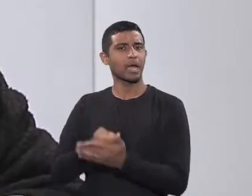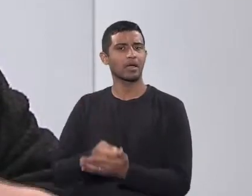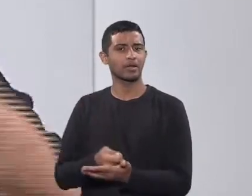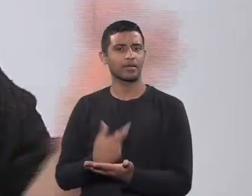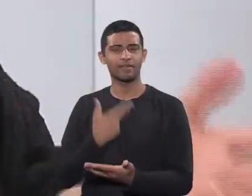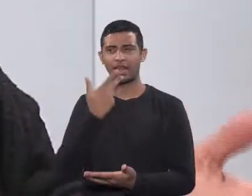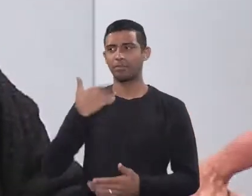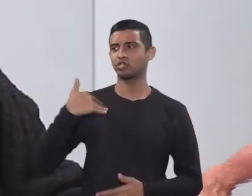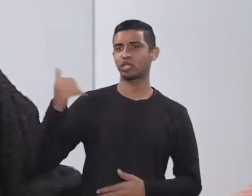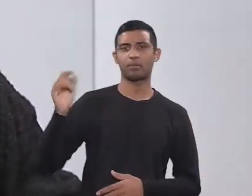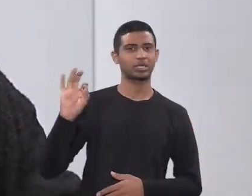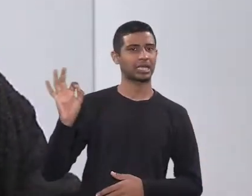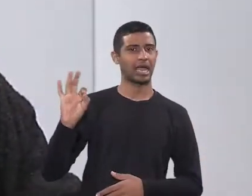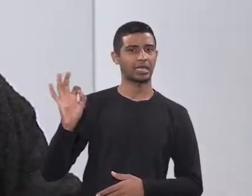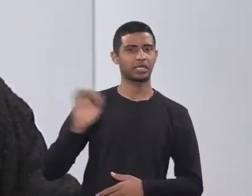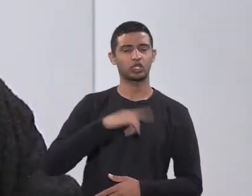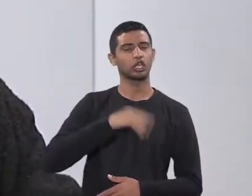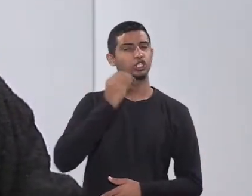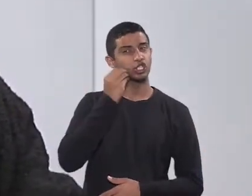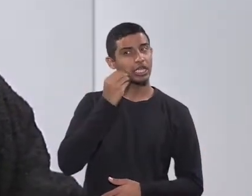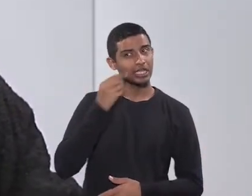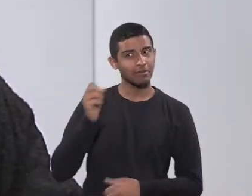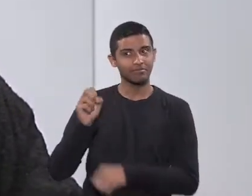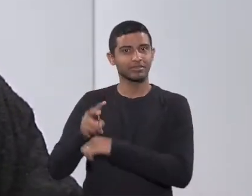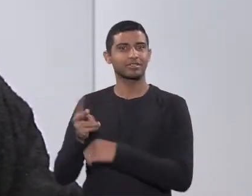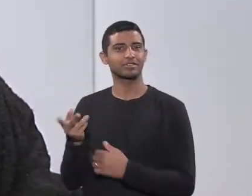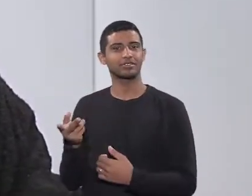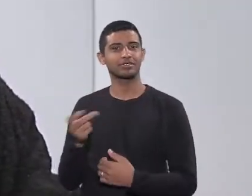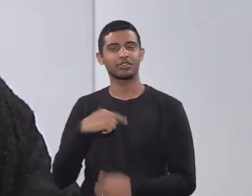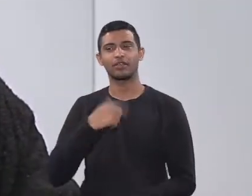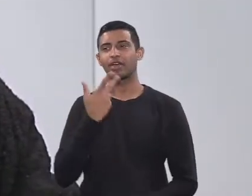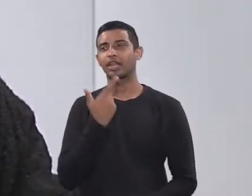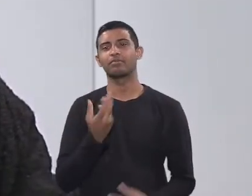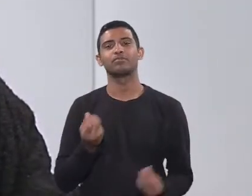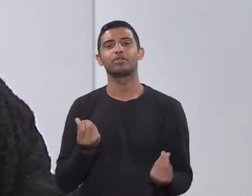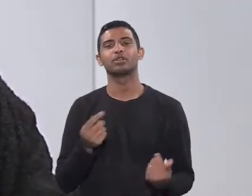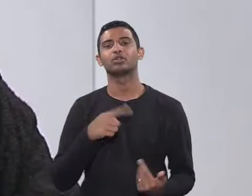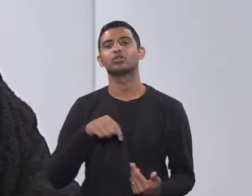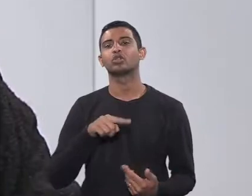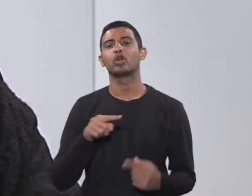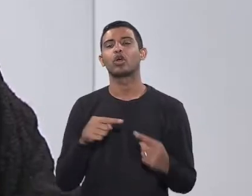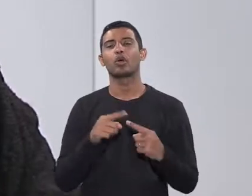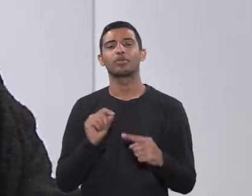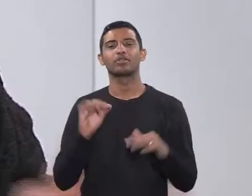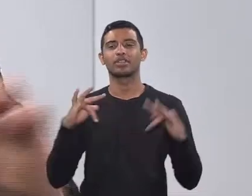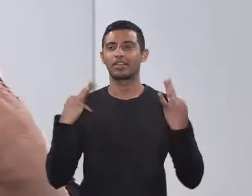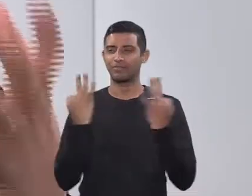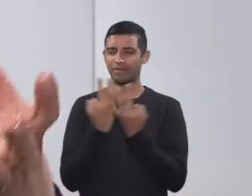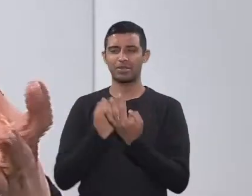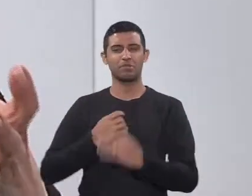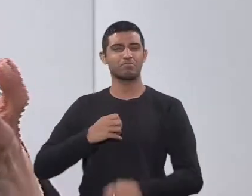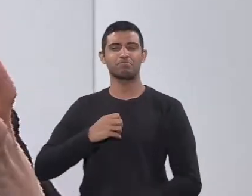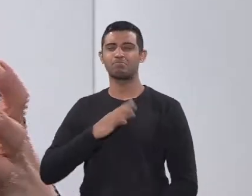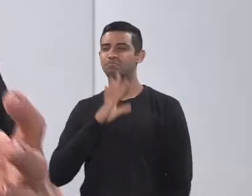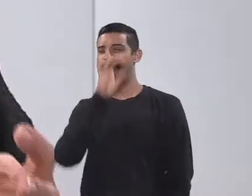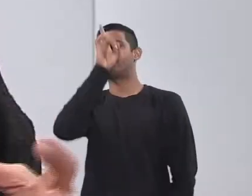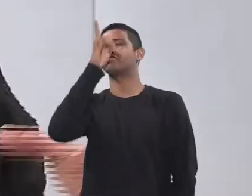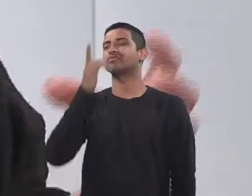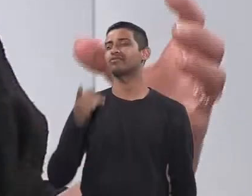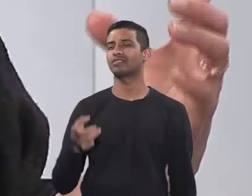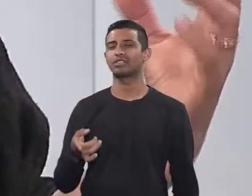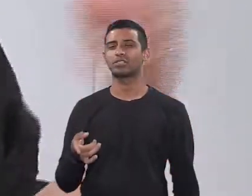não somos convocados. Nós dizemos que somos assim de uma família um tanto abusada. Nós